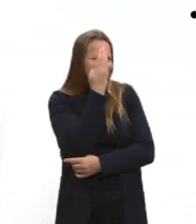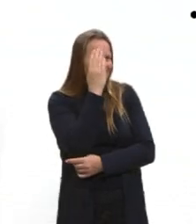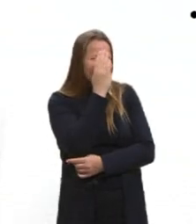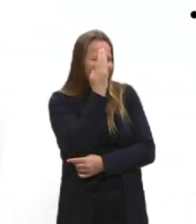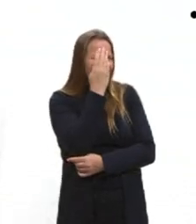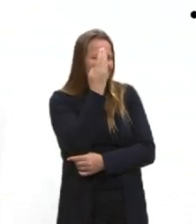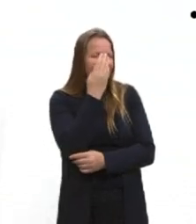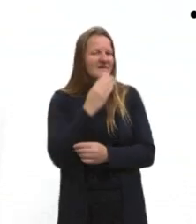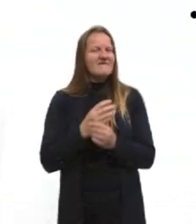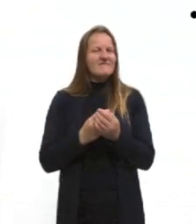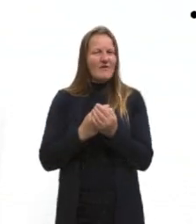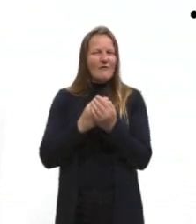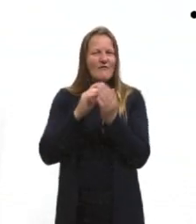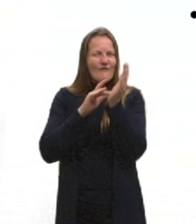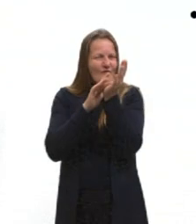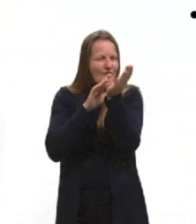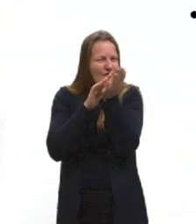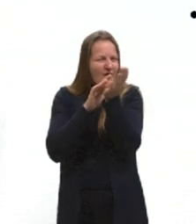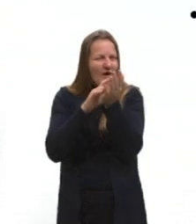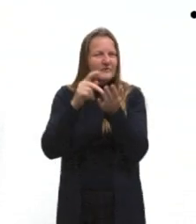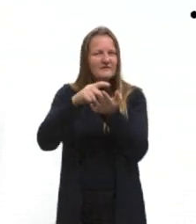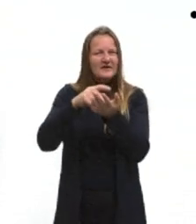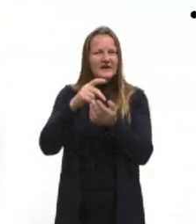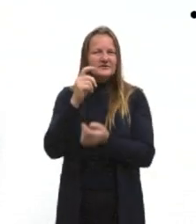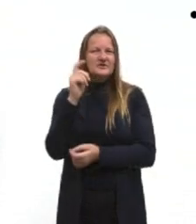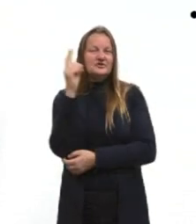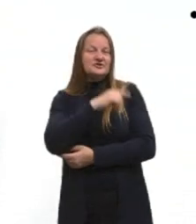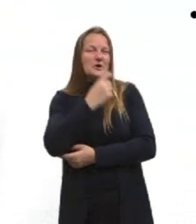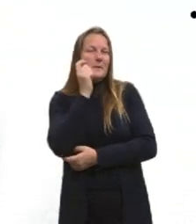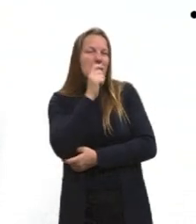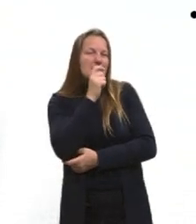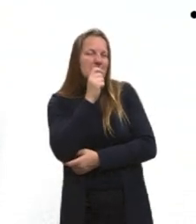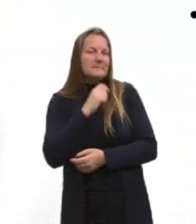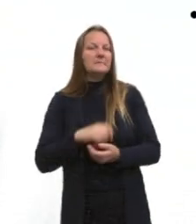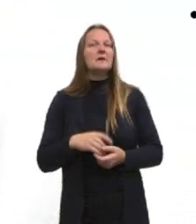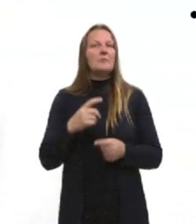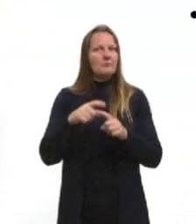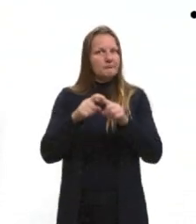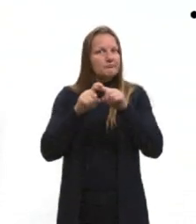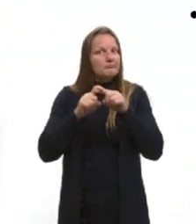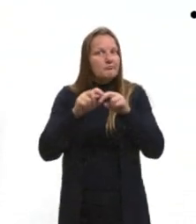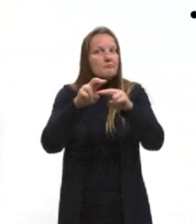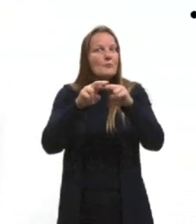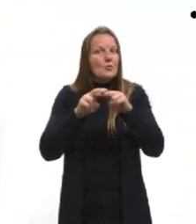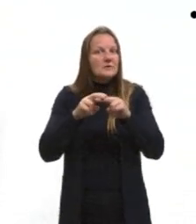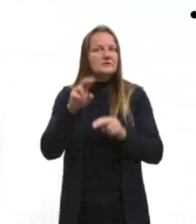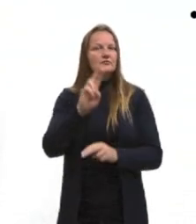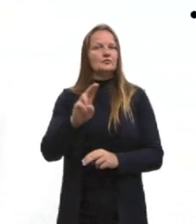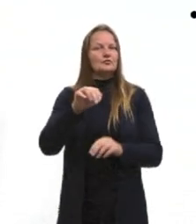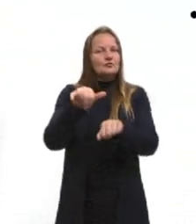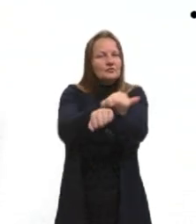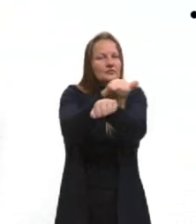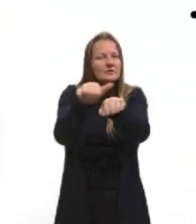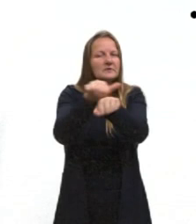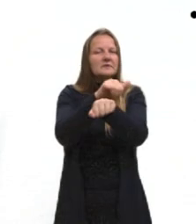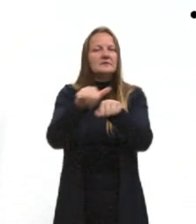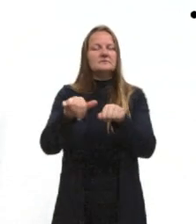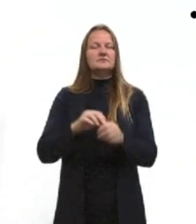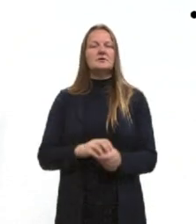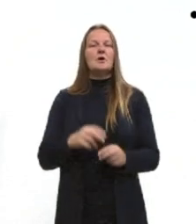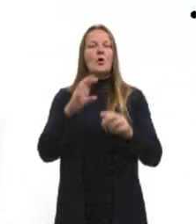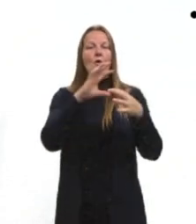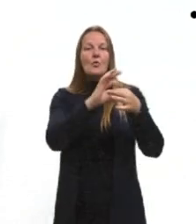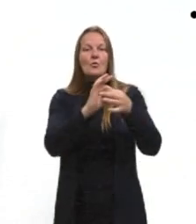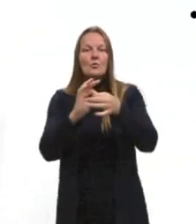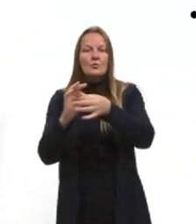acreditarem tá mas é um golpe é o dia da mentira né Tem gente que diz que isso foi utilizado e qual que é o